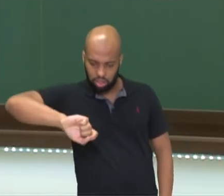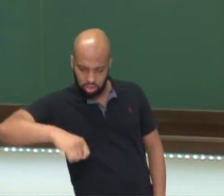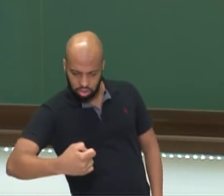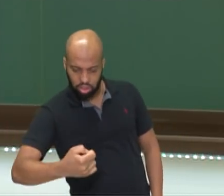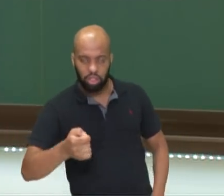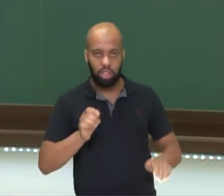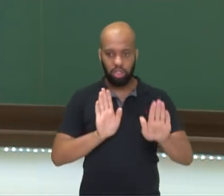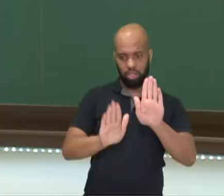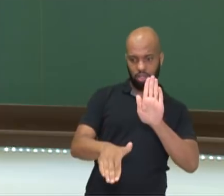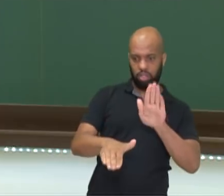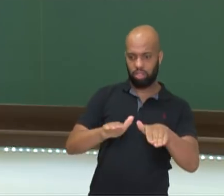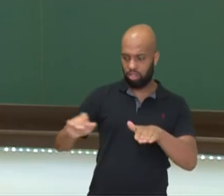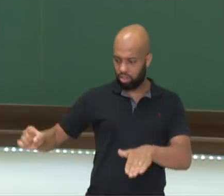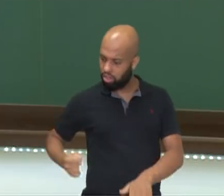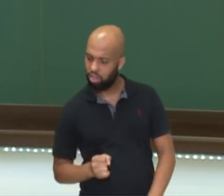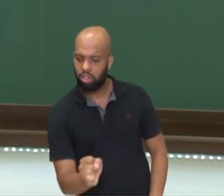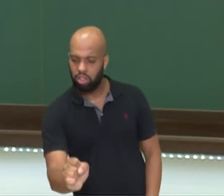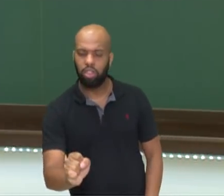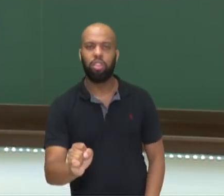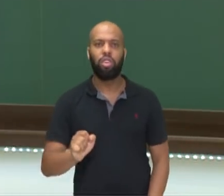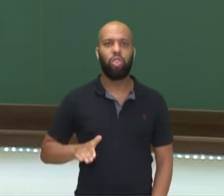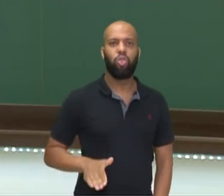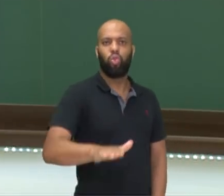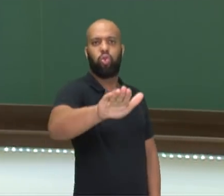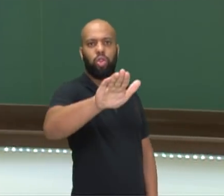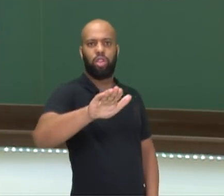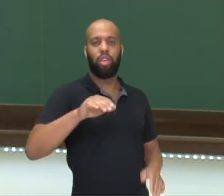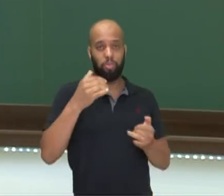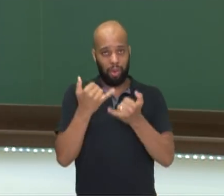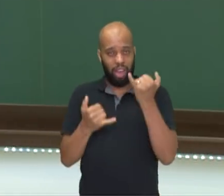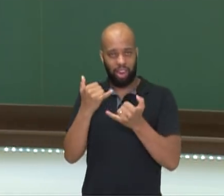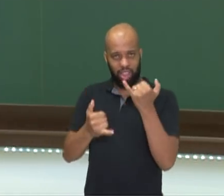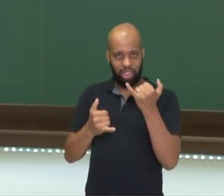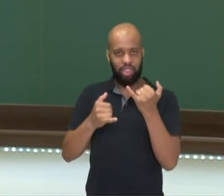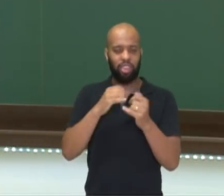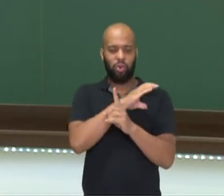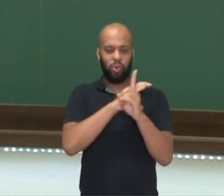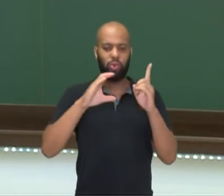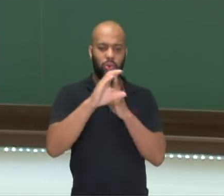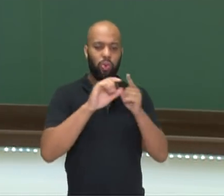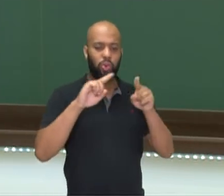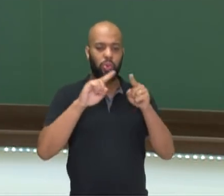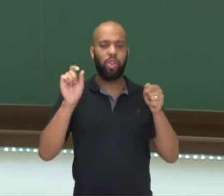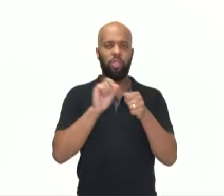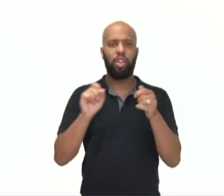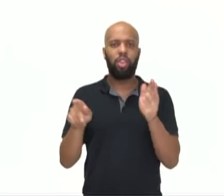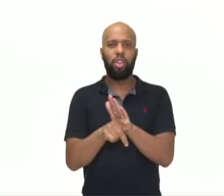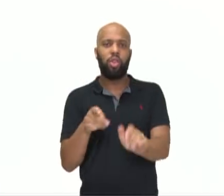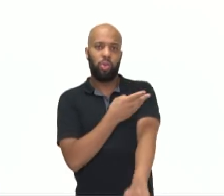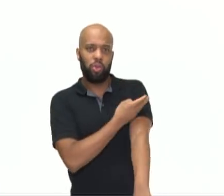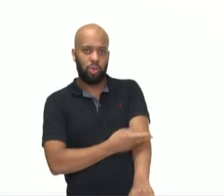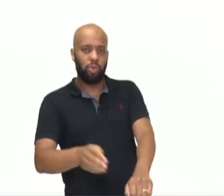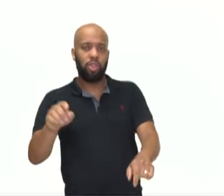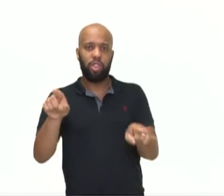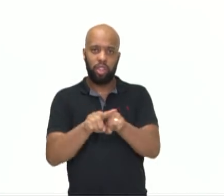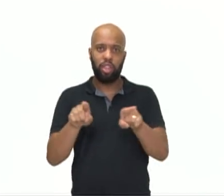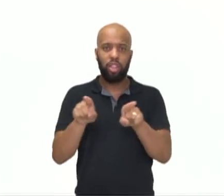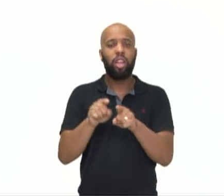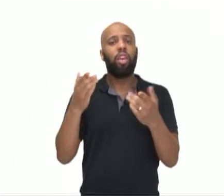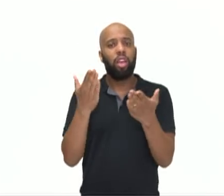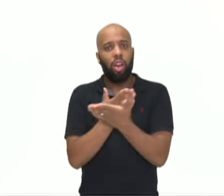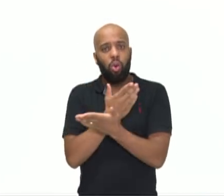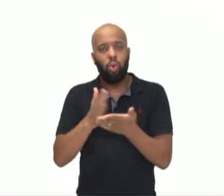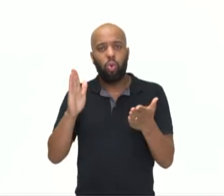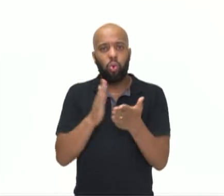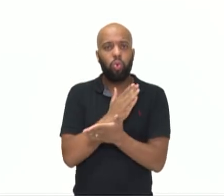hábito, mas isso é parecido com o ritual. A diferença é que nós fazemos por costumes. Alguns hábitos também são culturais,